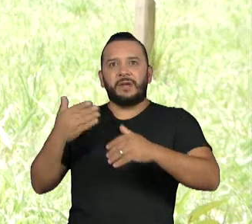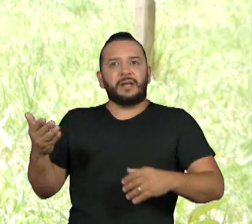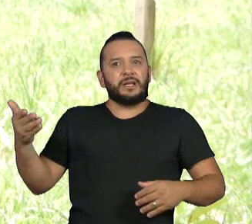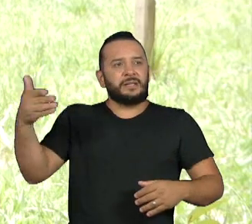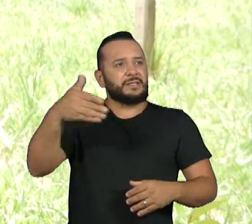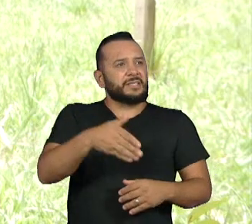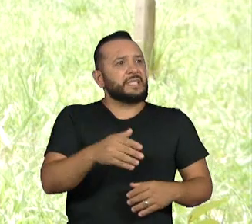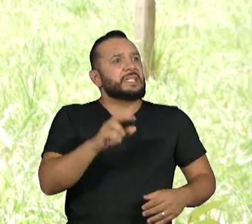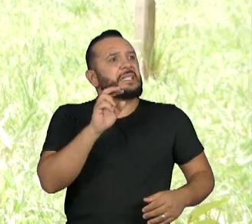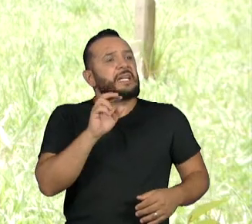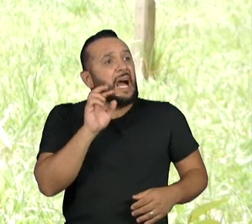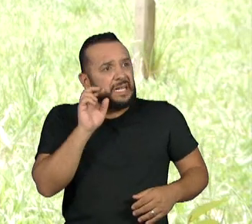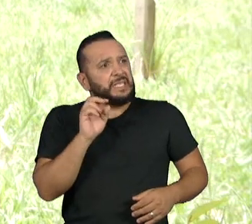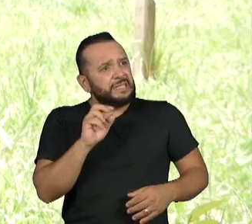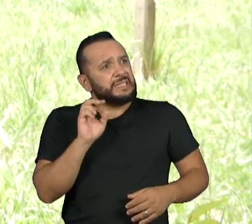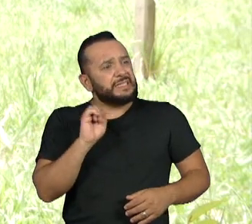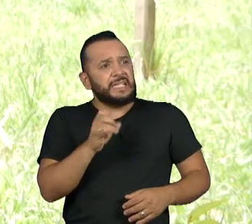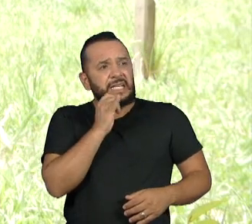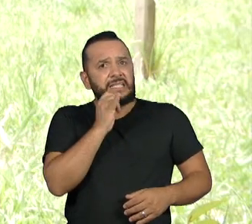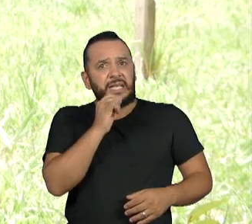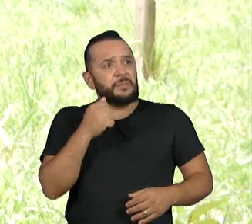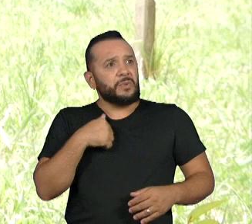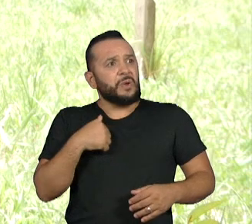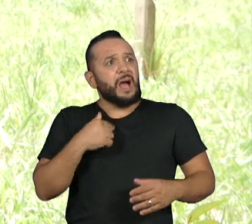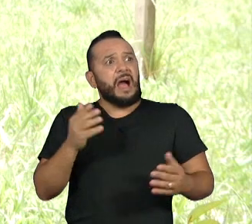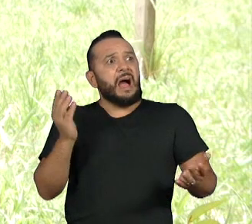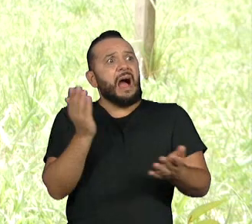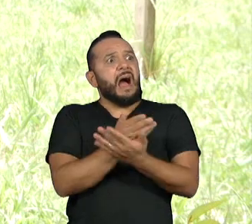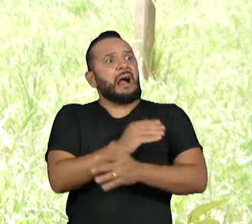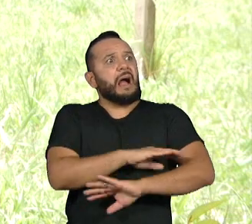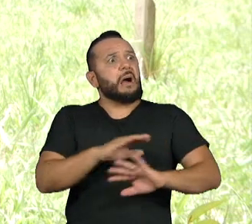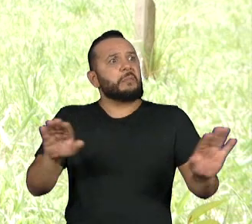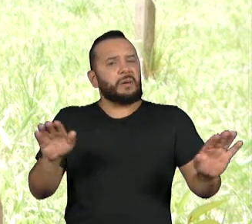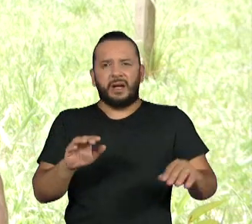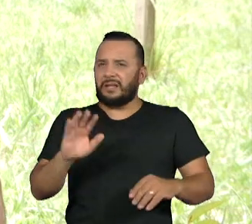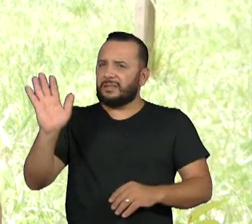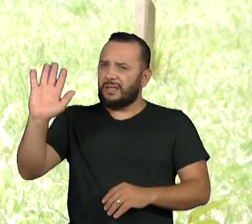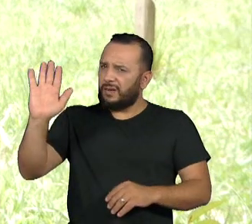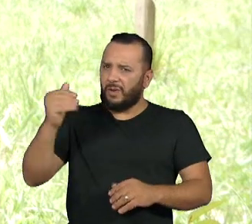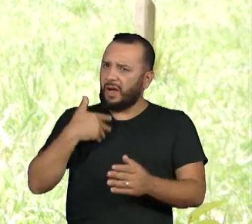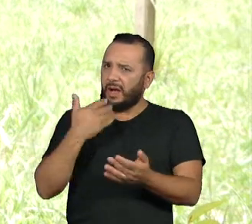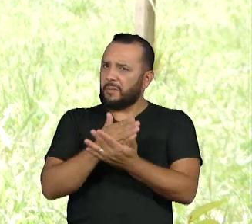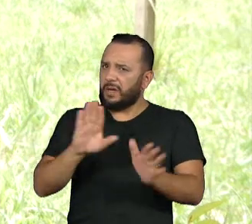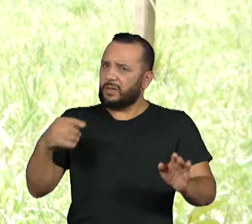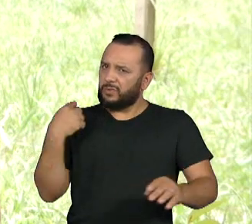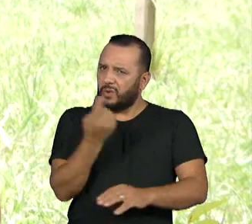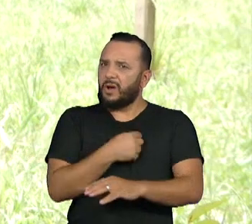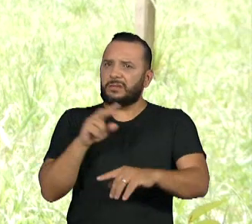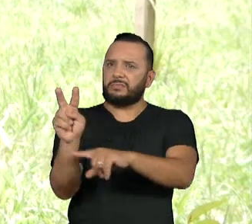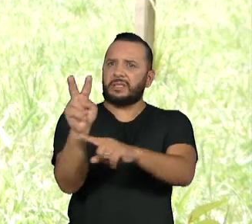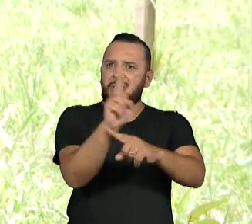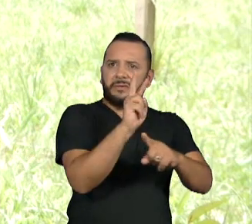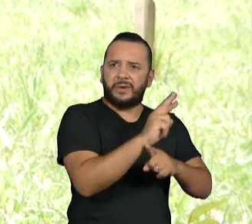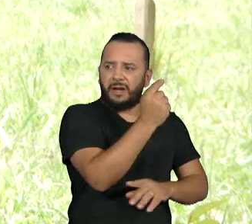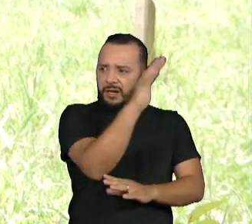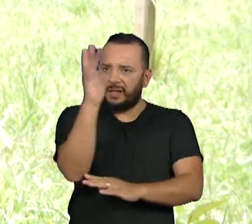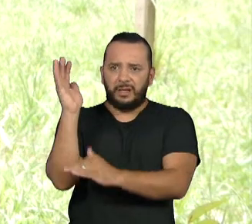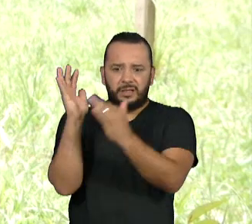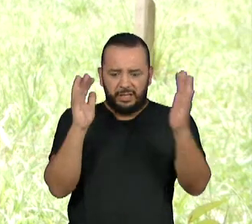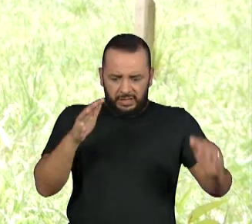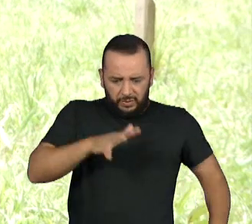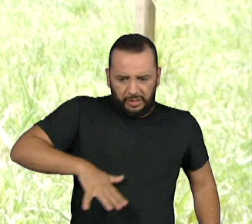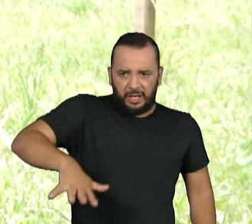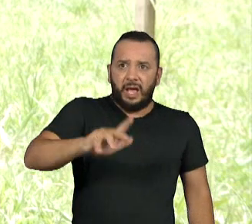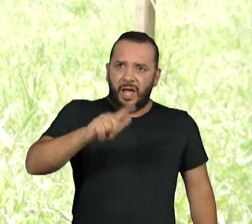nem aí que eu não moro lá. Se todo mundo pensasse em preservar para o nosso futuro dos nossos filhos, né, dos